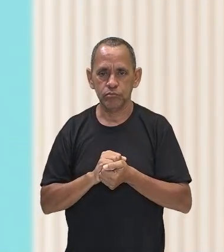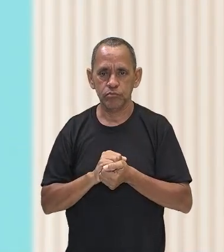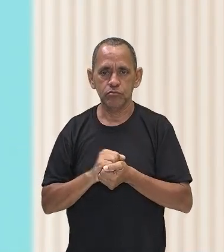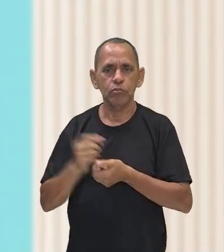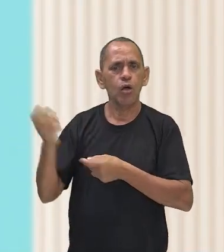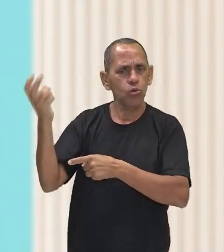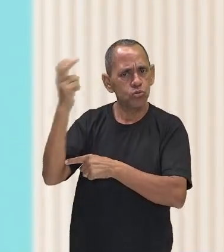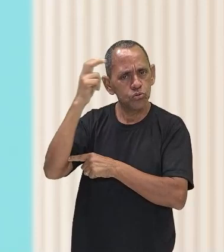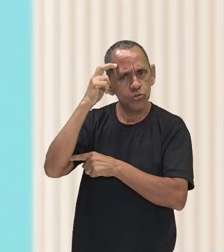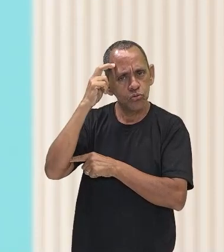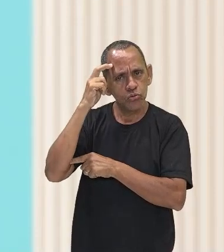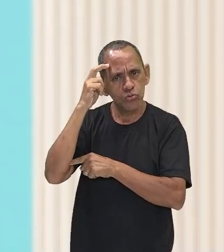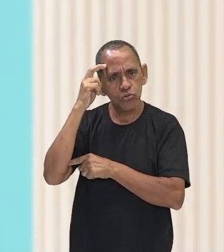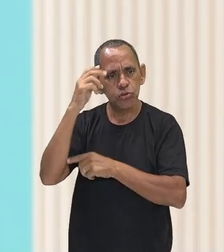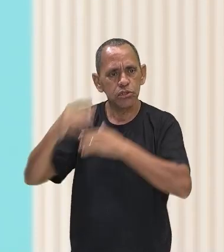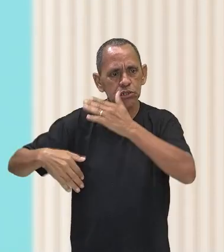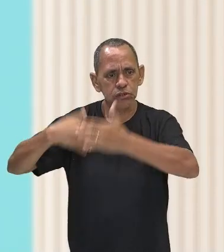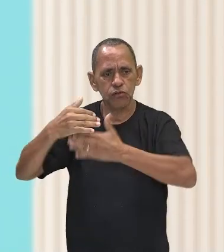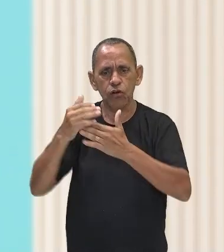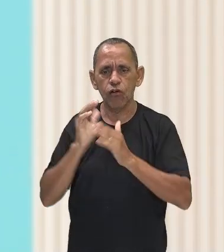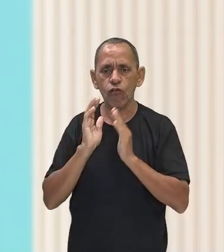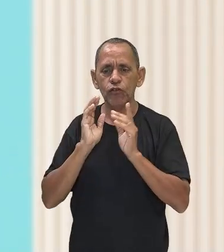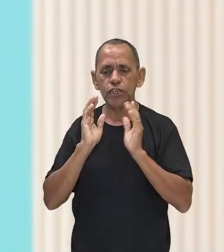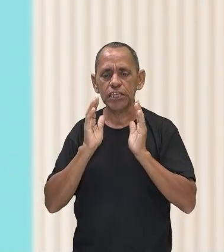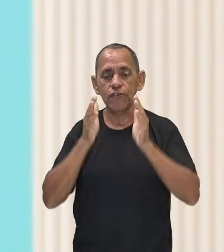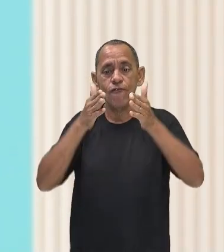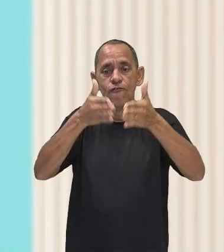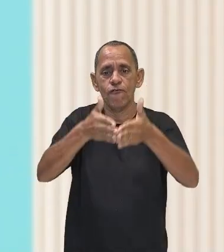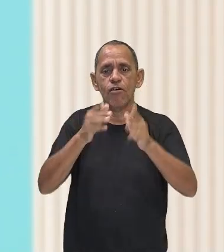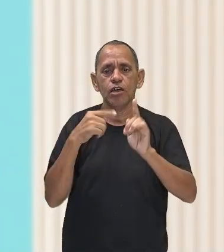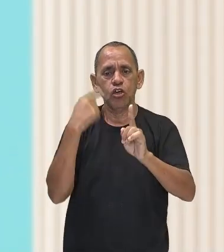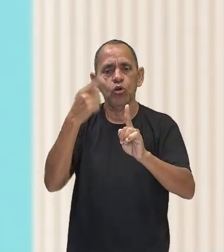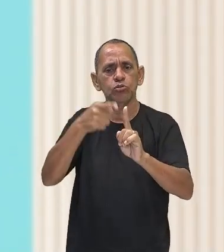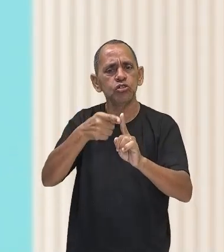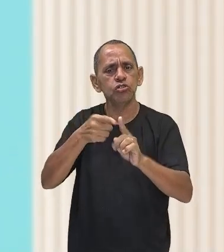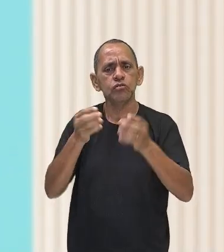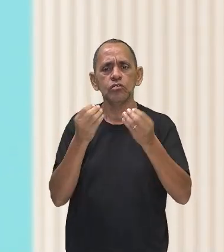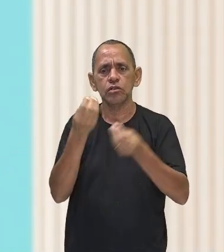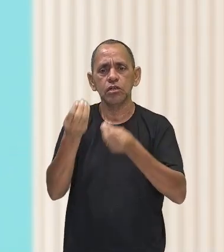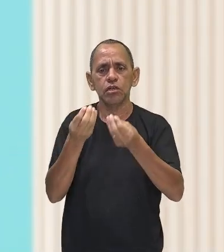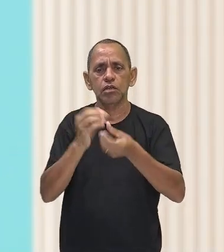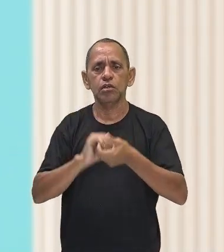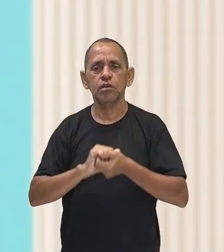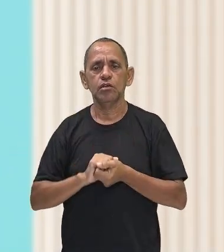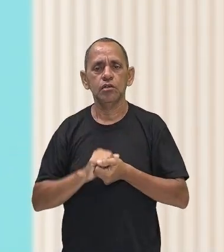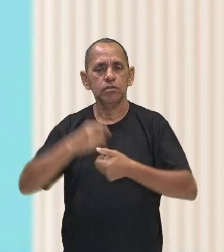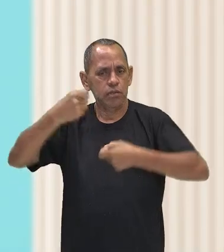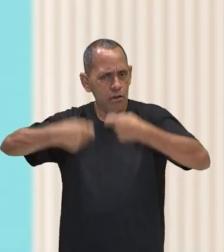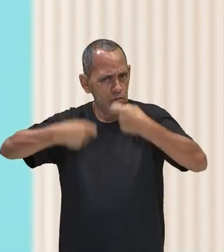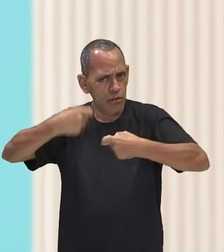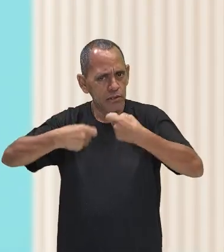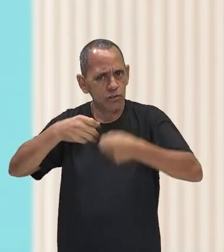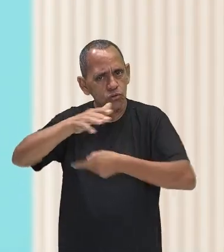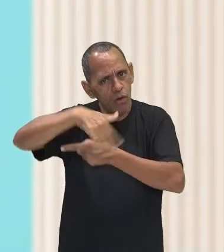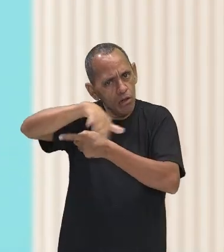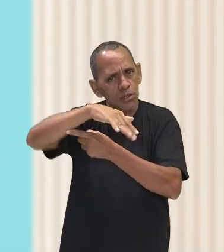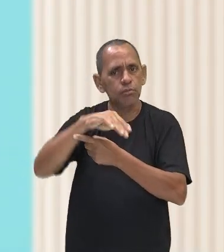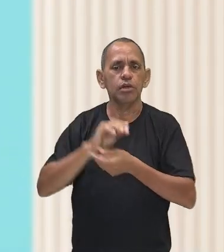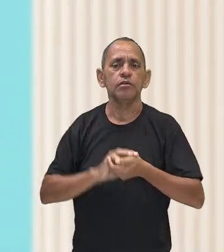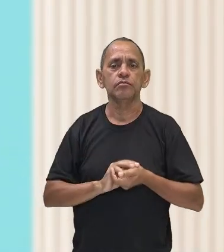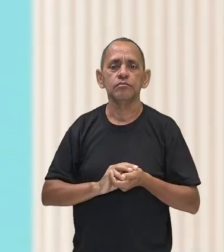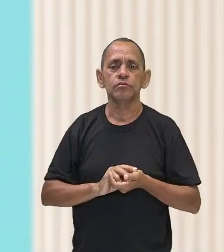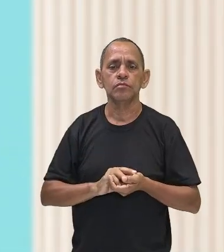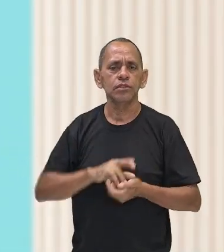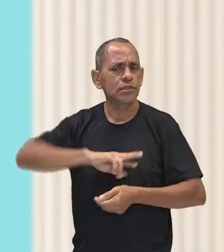é algo que envolve também não uma objetificação mas aí sim uma questão de identidade